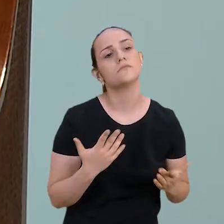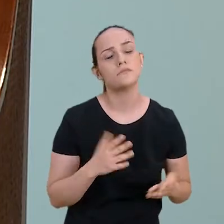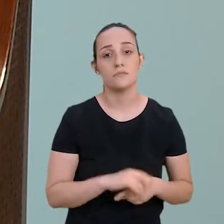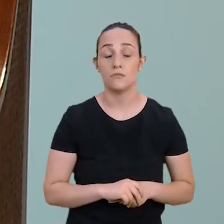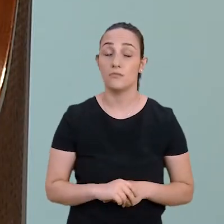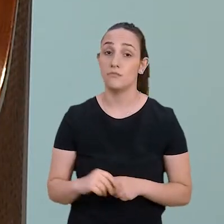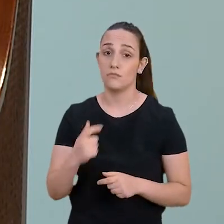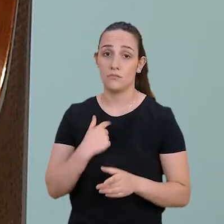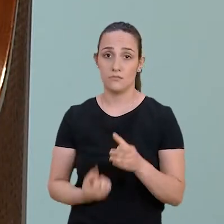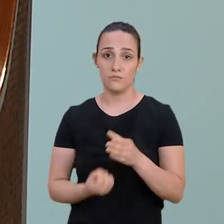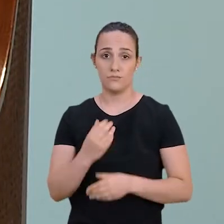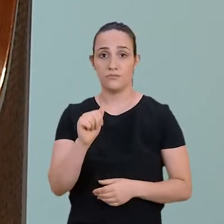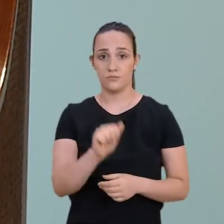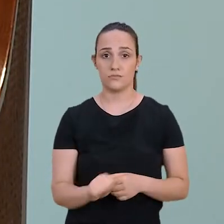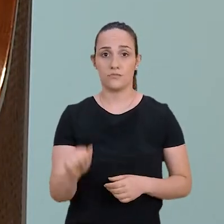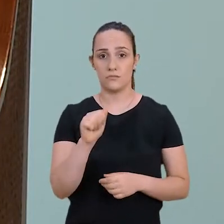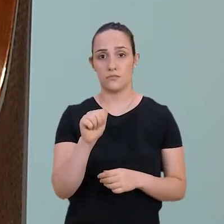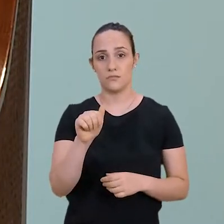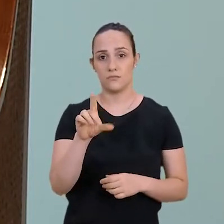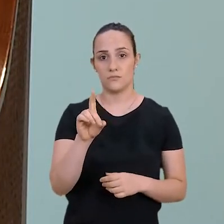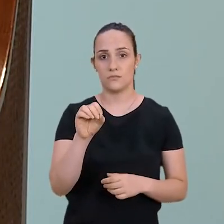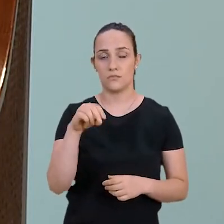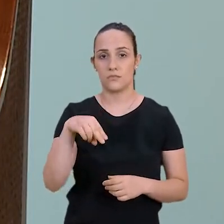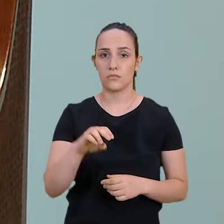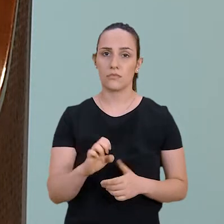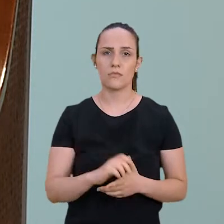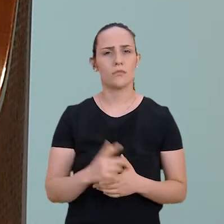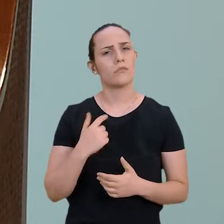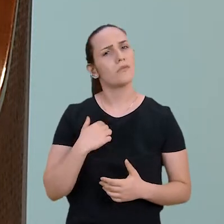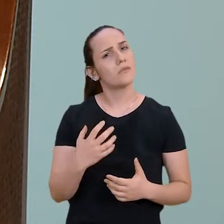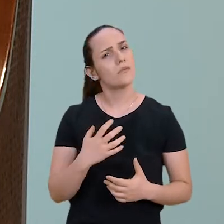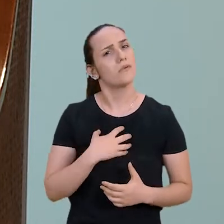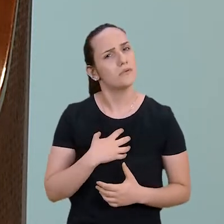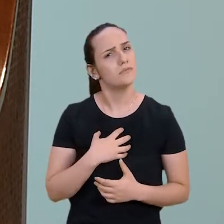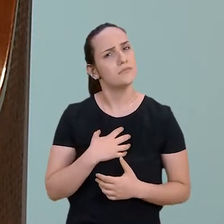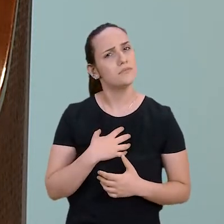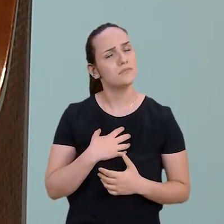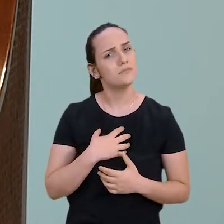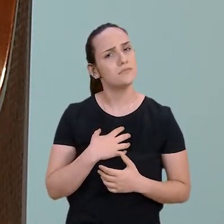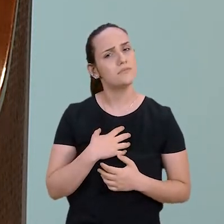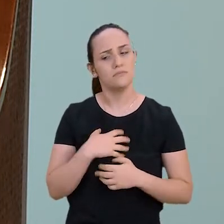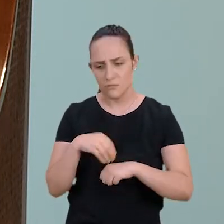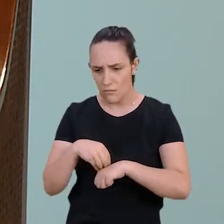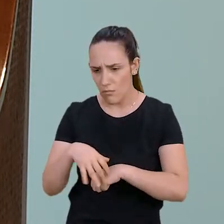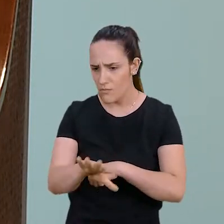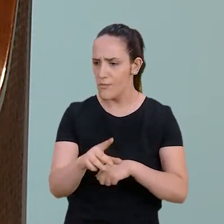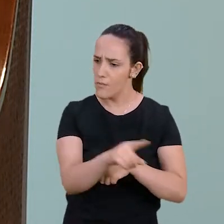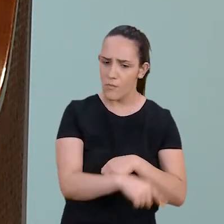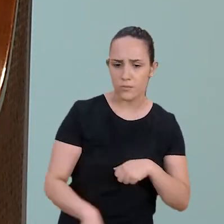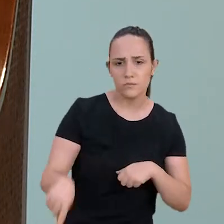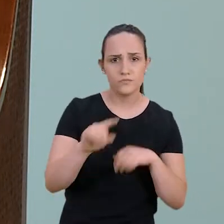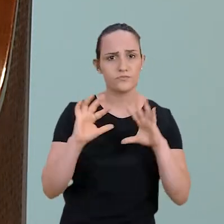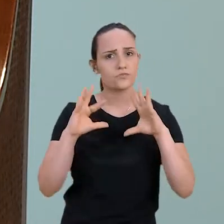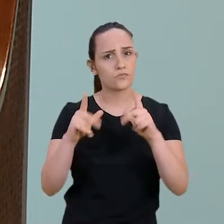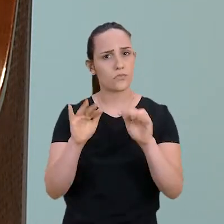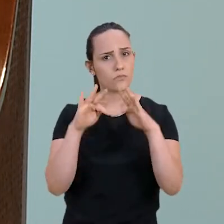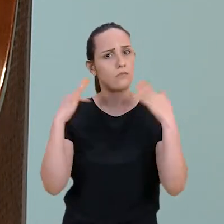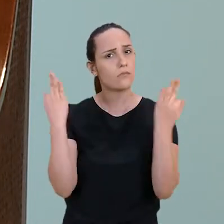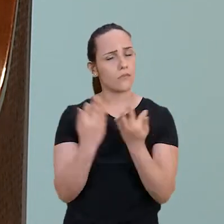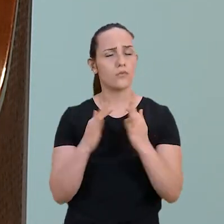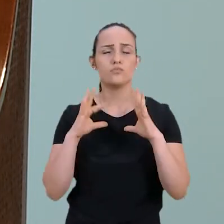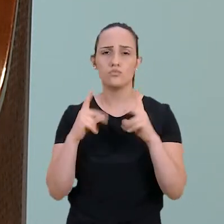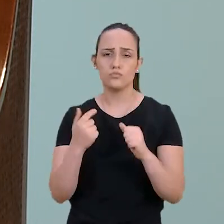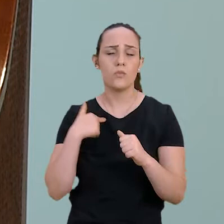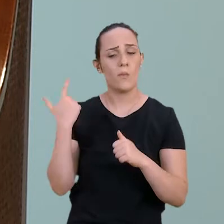fundar a Adone foi, como eu estava te falando, eu senti a necessidade, né, de levar para outras famílias, né, as coisas que eu